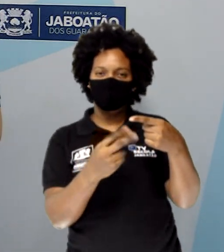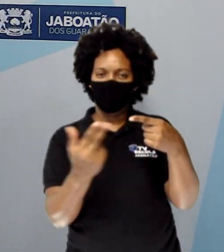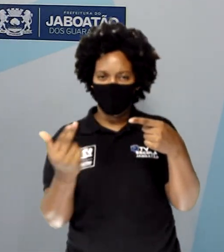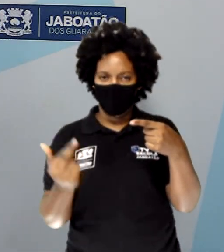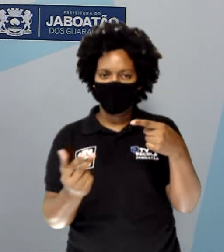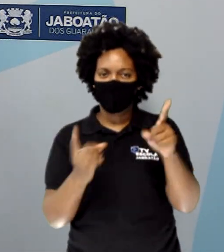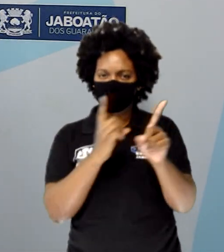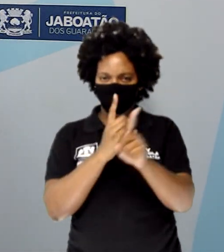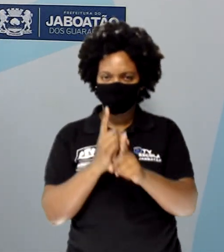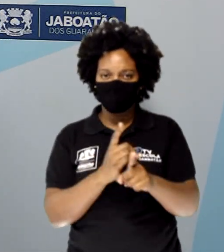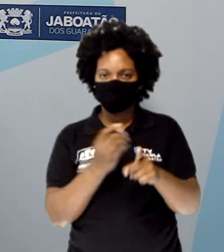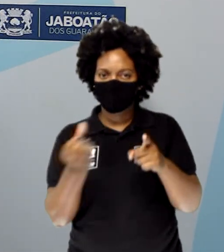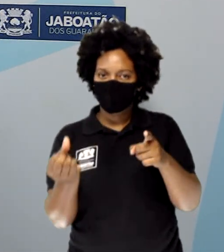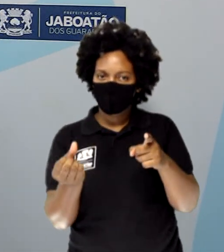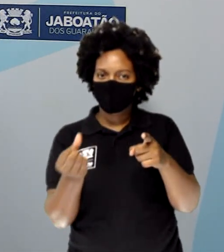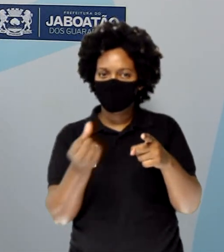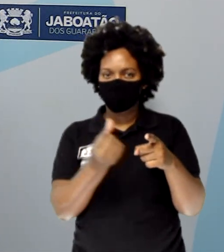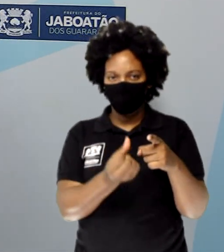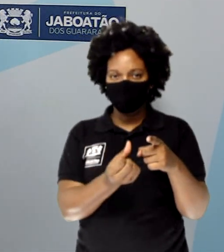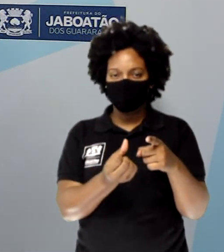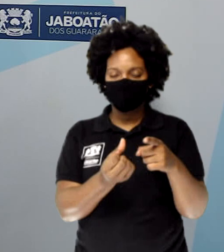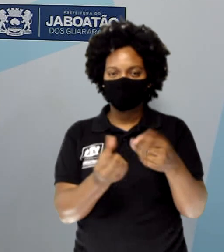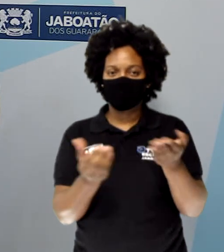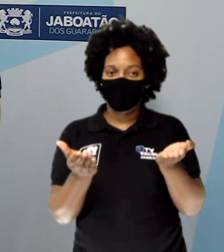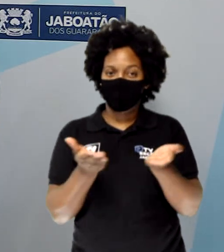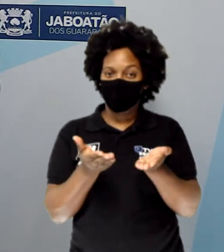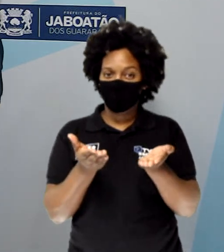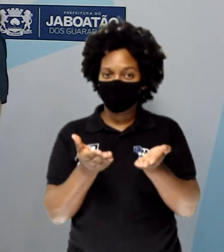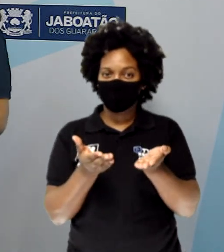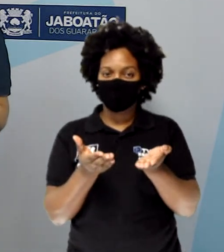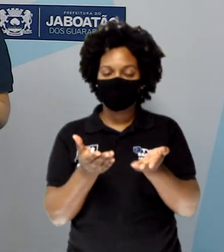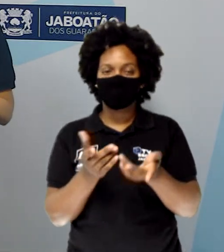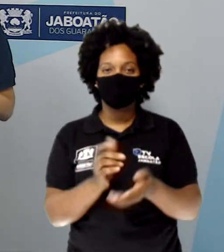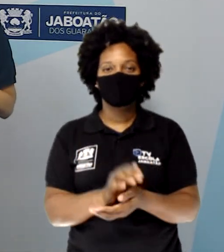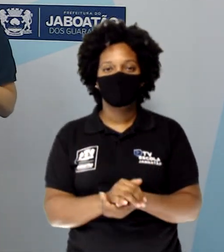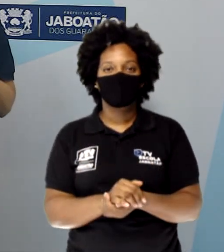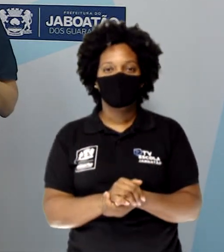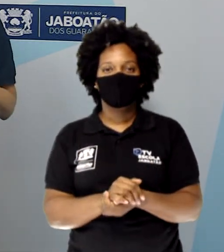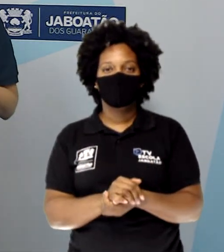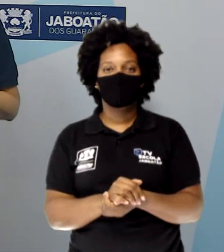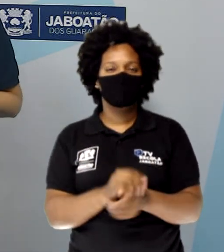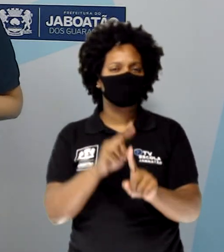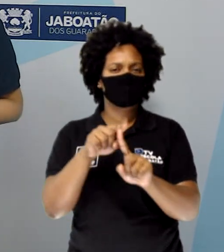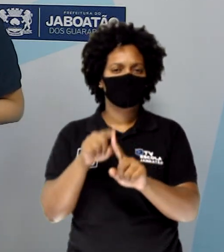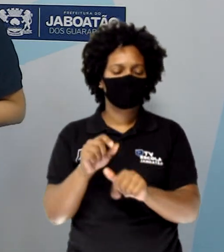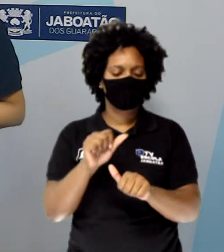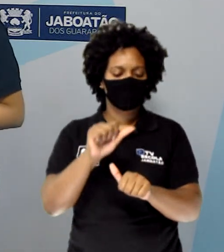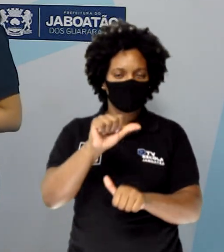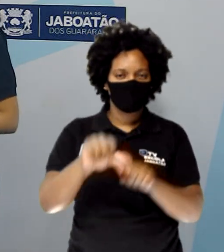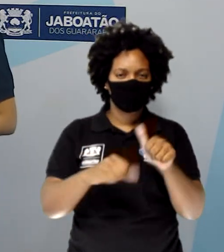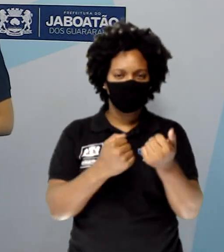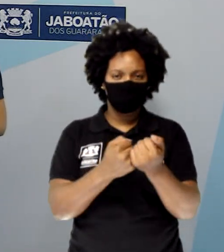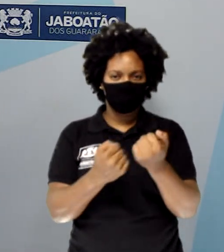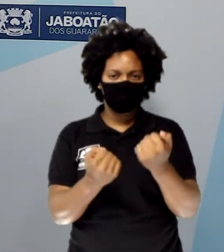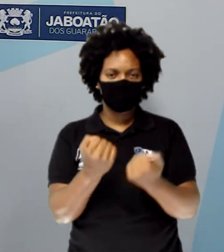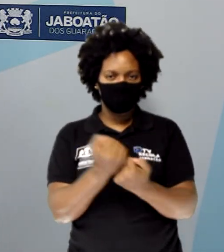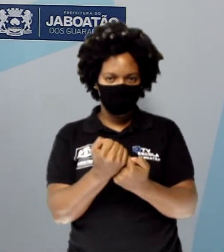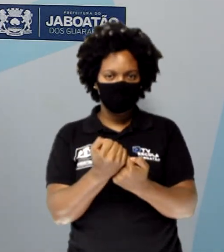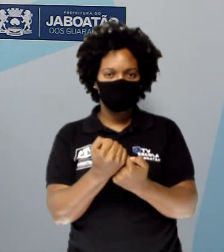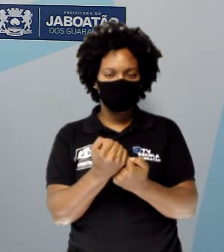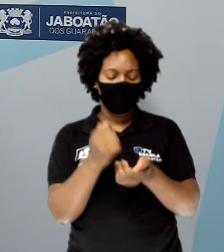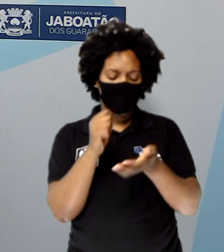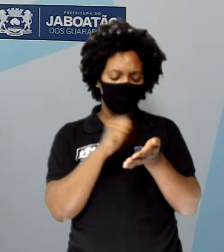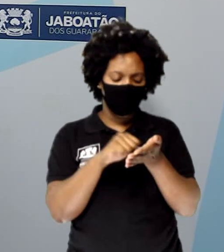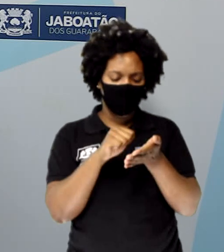Achei aqui 6 e 6. Então, agora, fazendo esse tipo de substituição, ao invés de